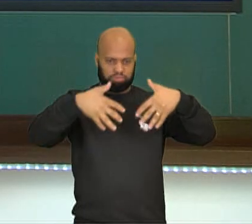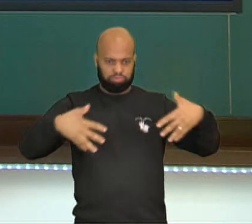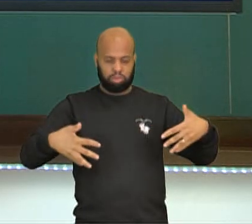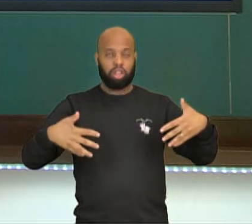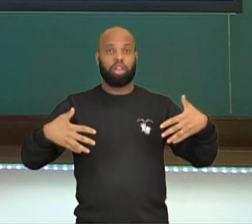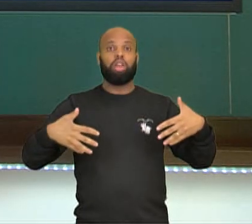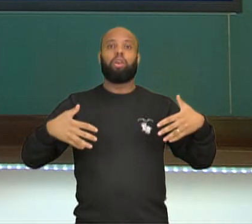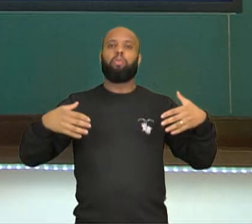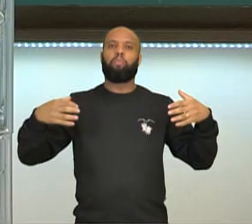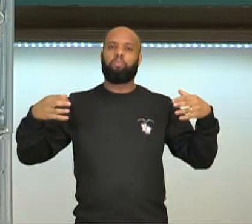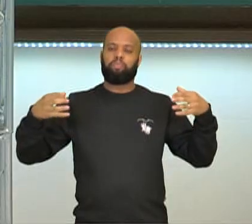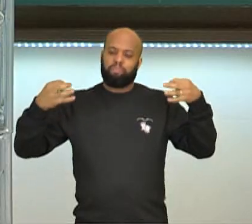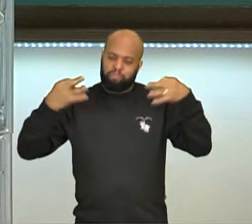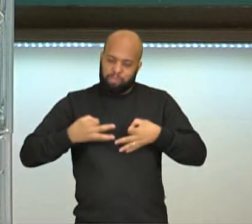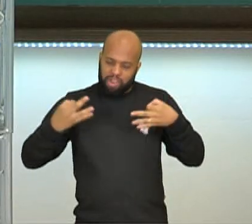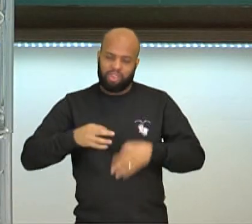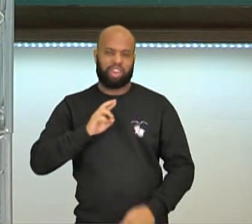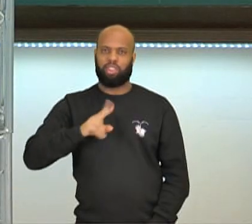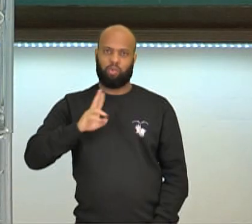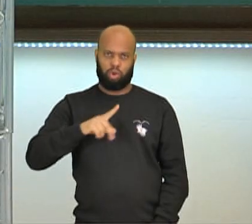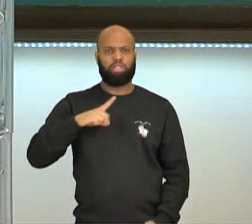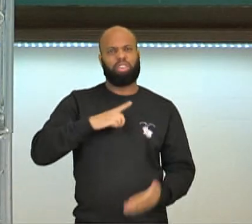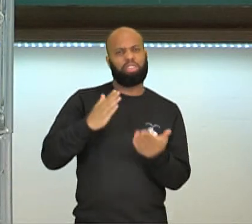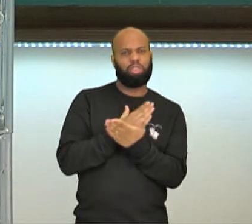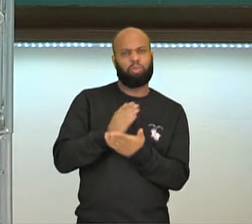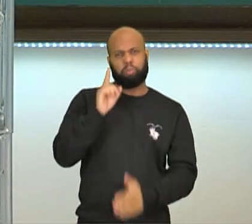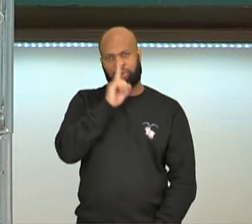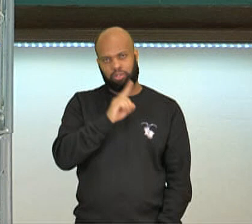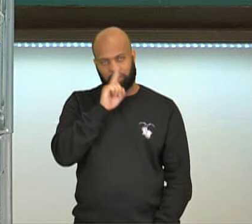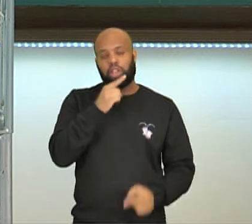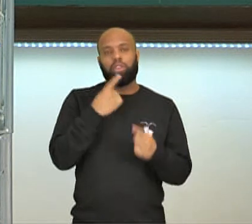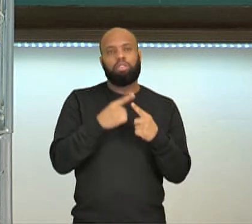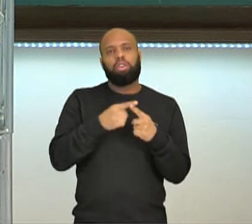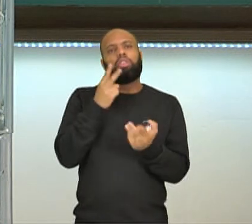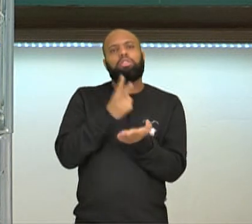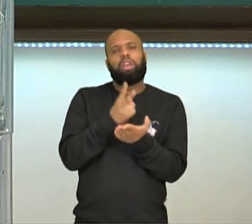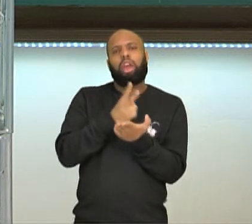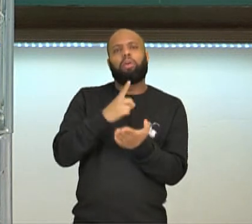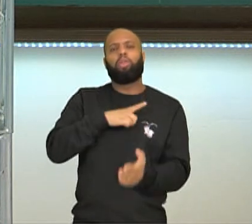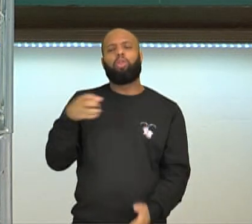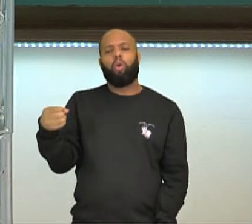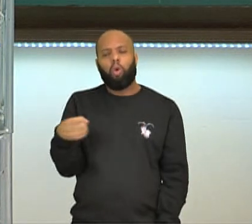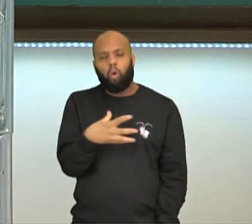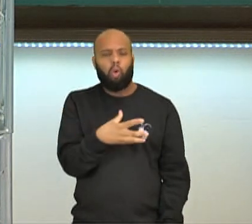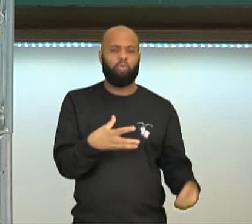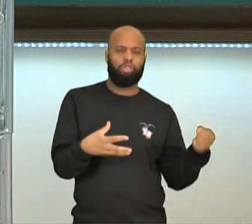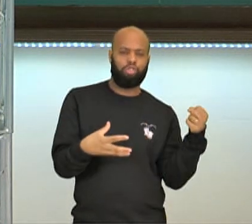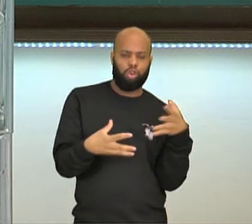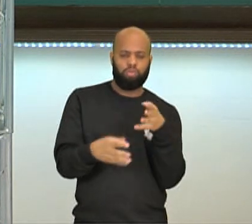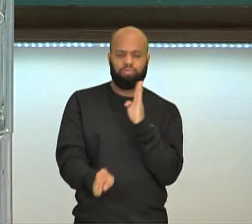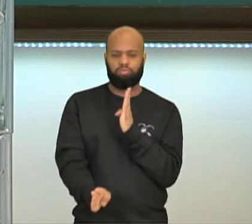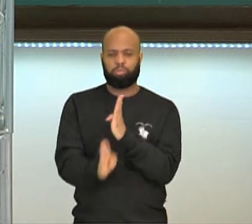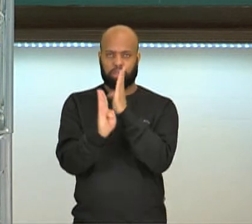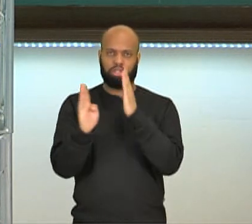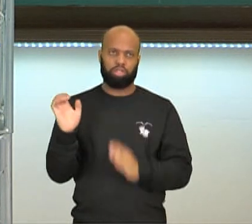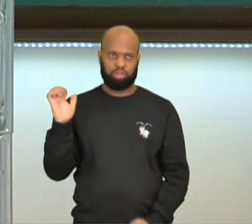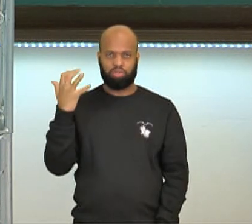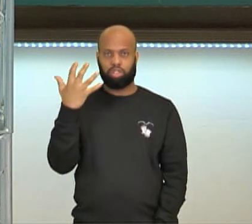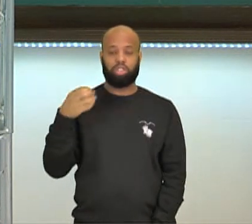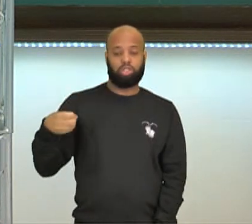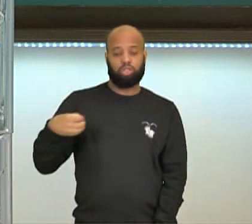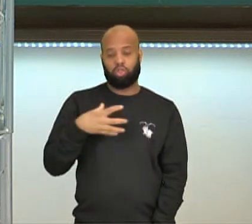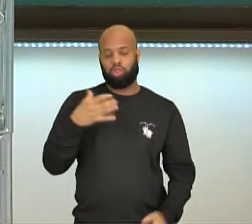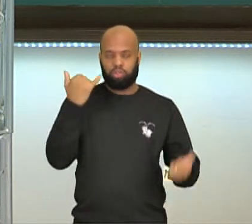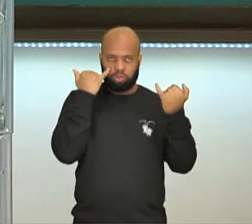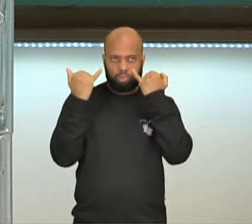tem brechas. Essas brechas, todo momento, está sendo feito novas descobertas que, enfim, acontecem essas novas